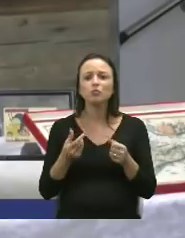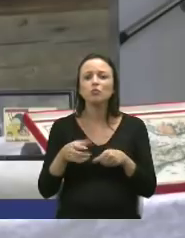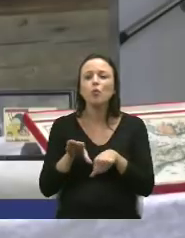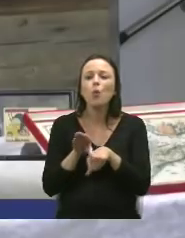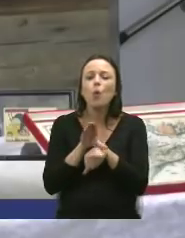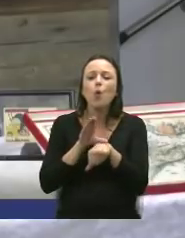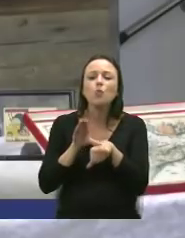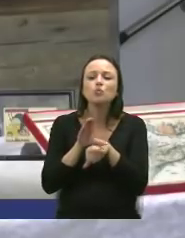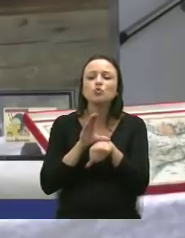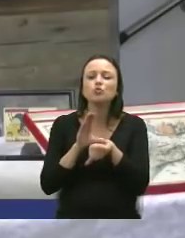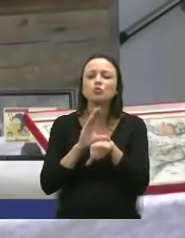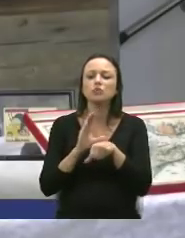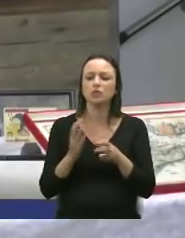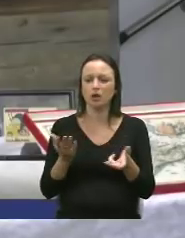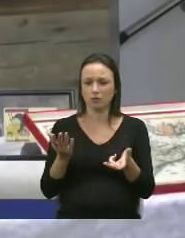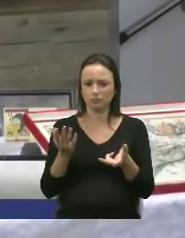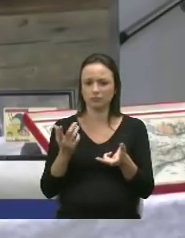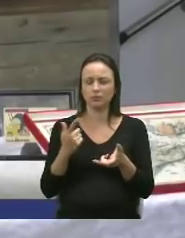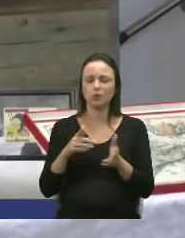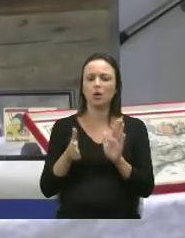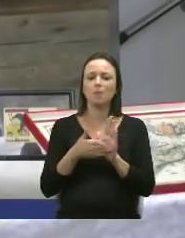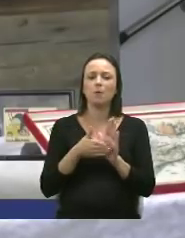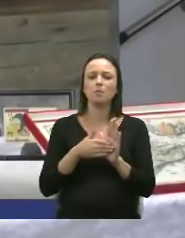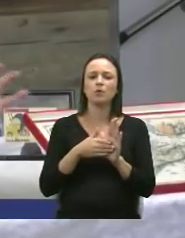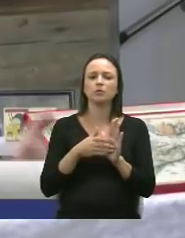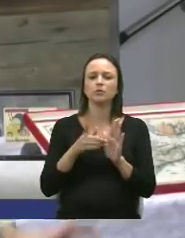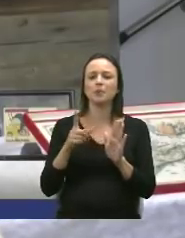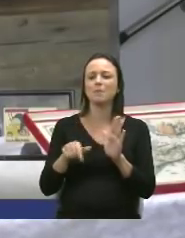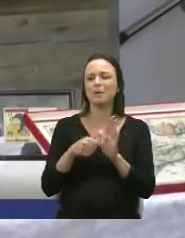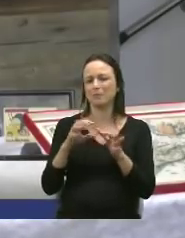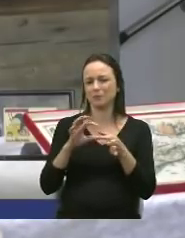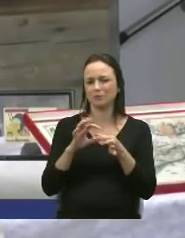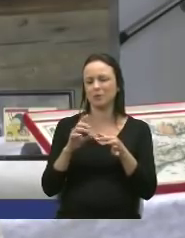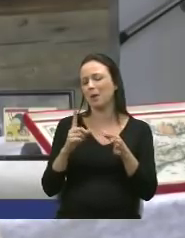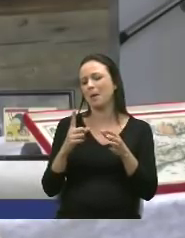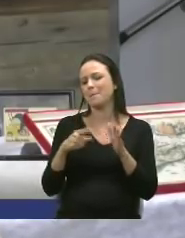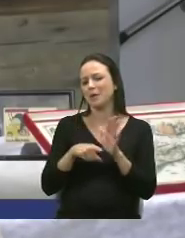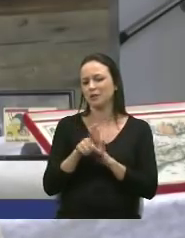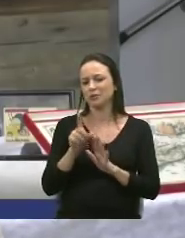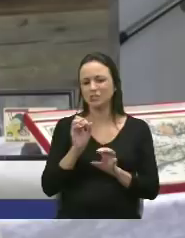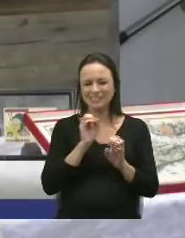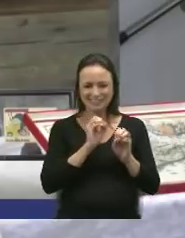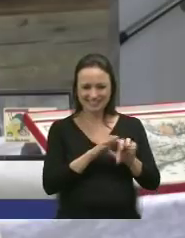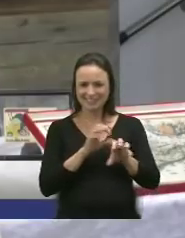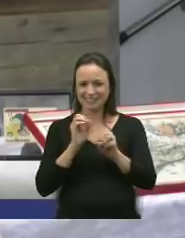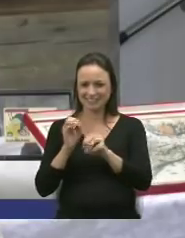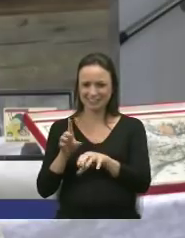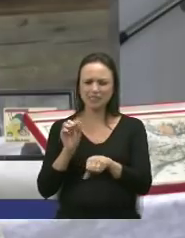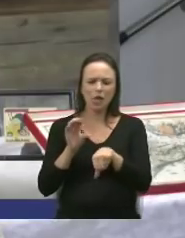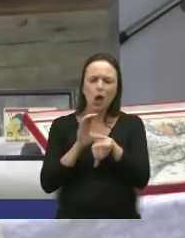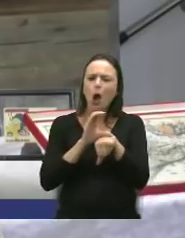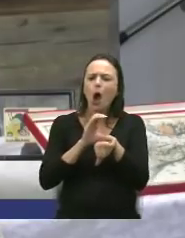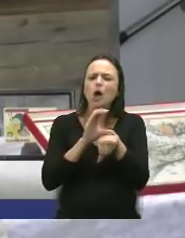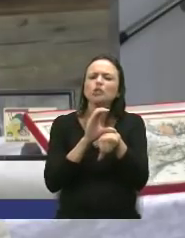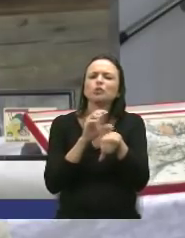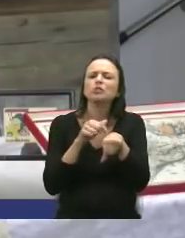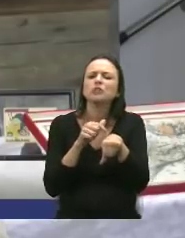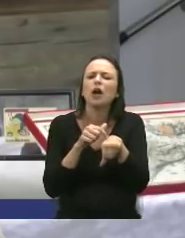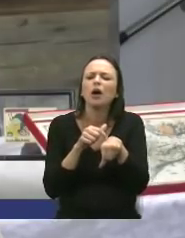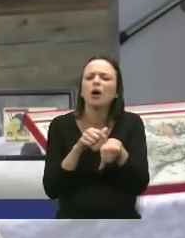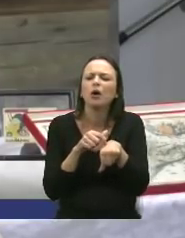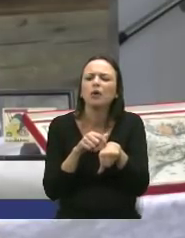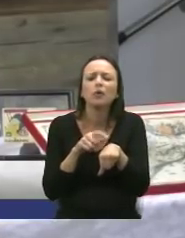Constituição. E daí uma outra proposta, emendando na primeira pergunta, não precisa necessariamente ensinar para a criança o que é Constituição, mas o que